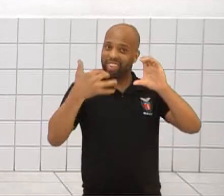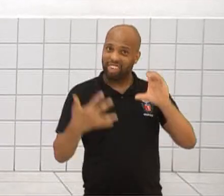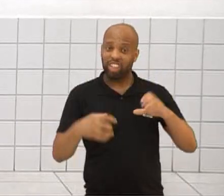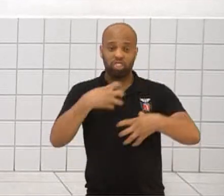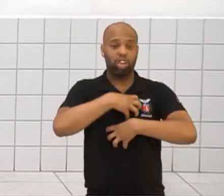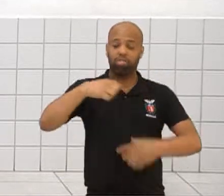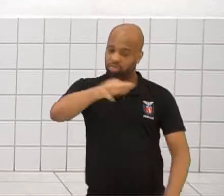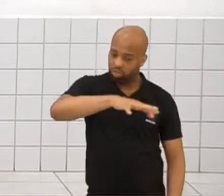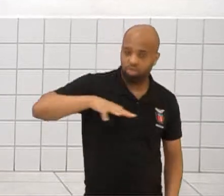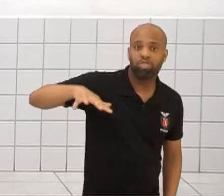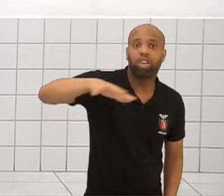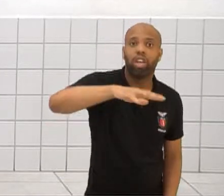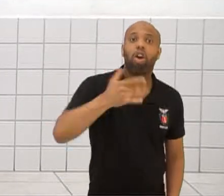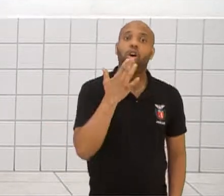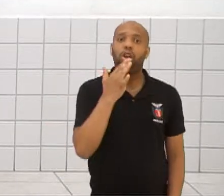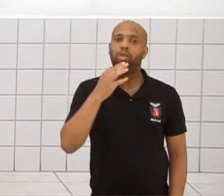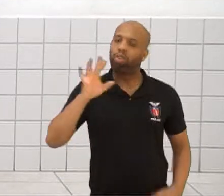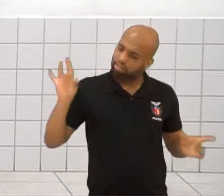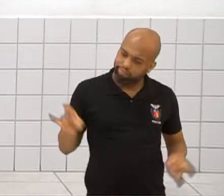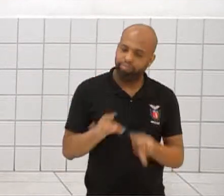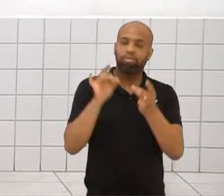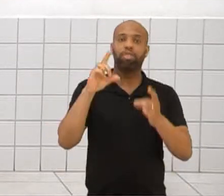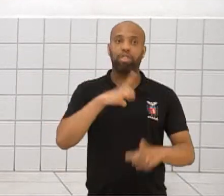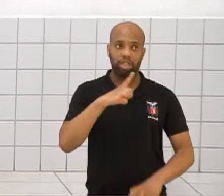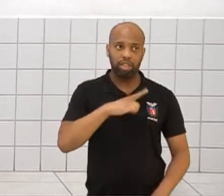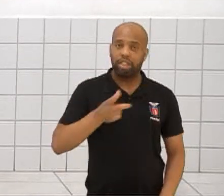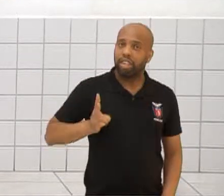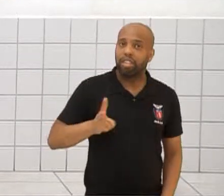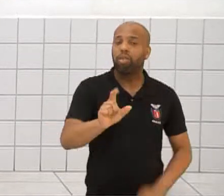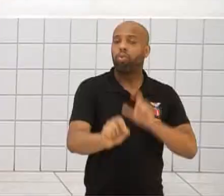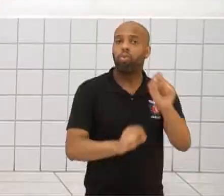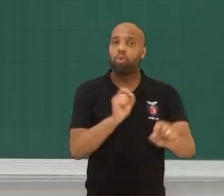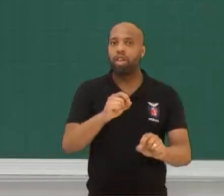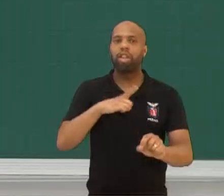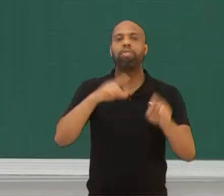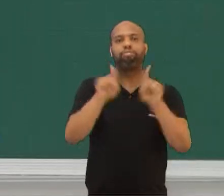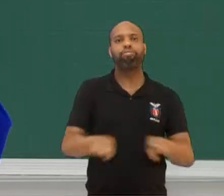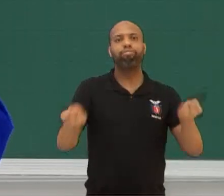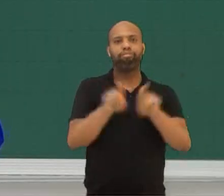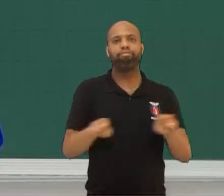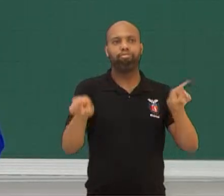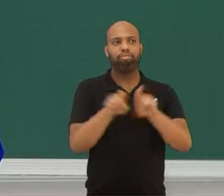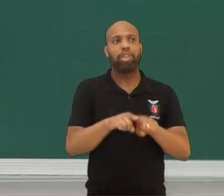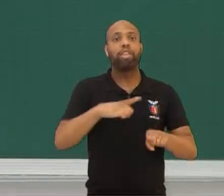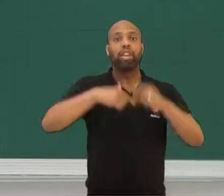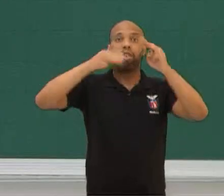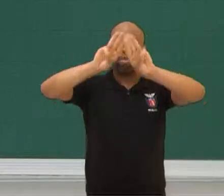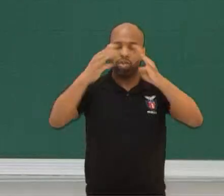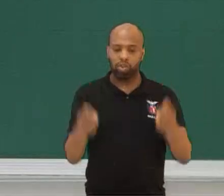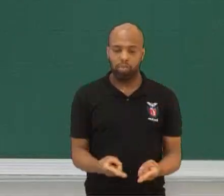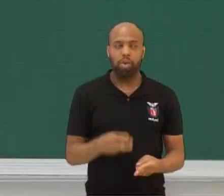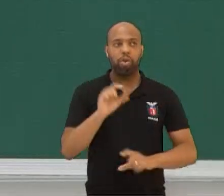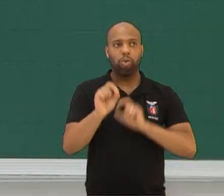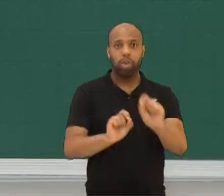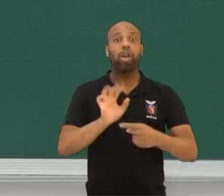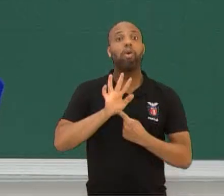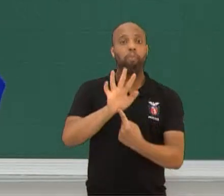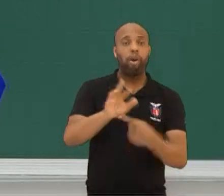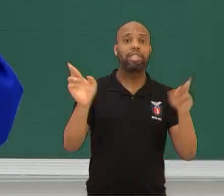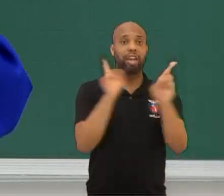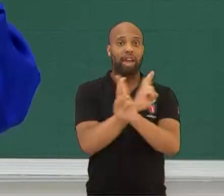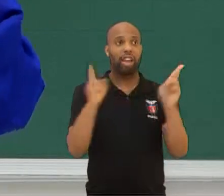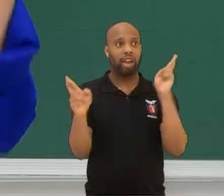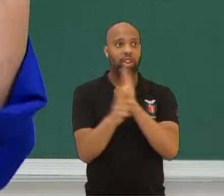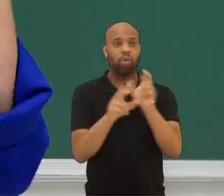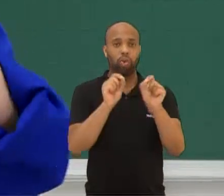bem gerais, cores específicas que sempre são repetidas. Então, nós vamos ter um mapa que literalmente mostra as relações